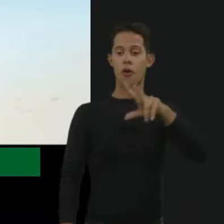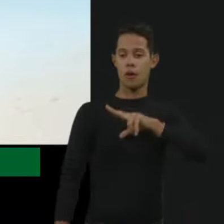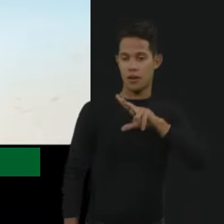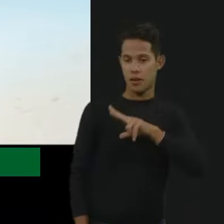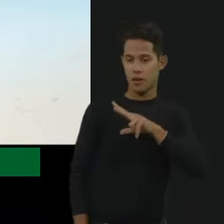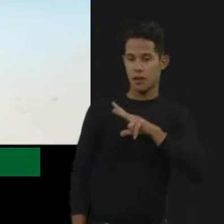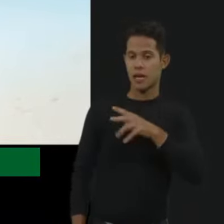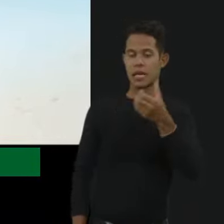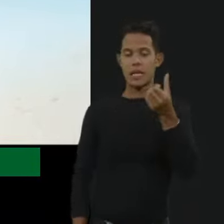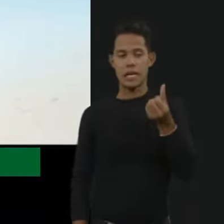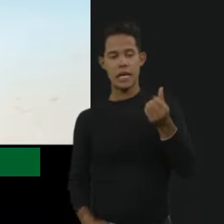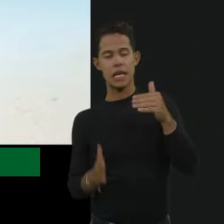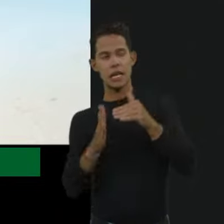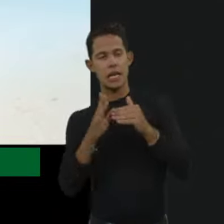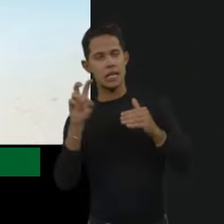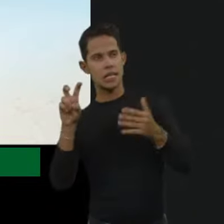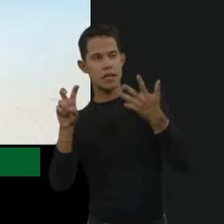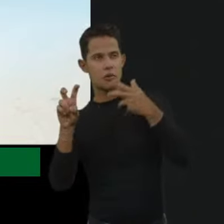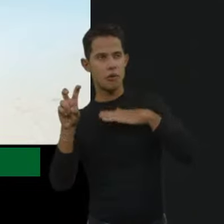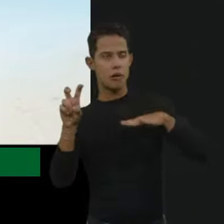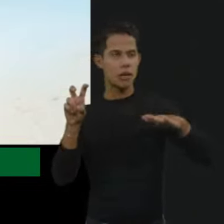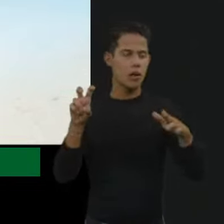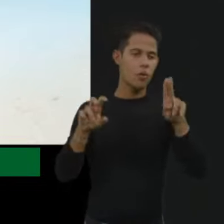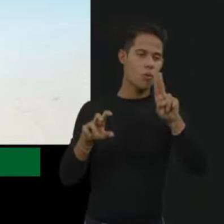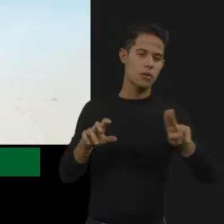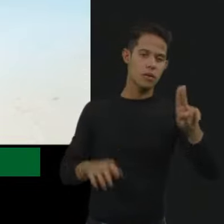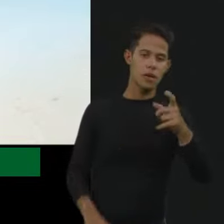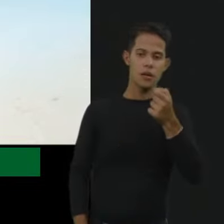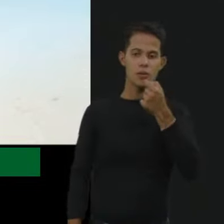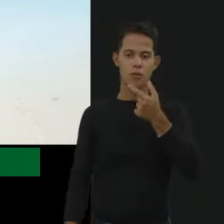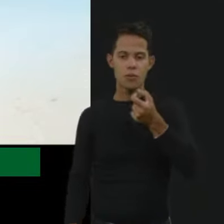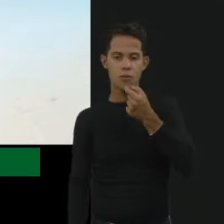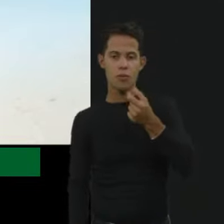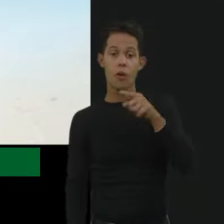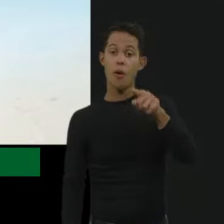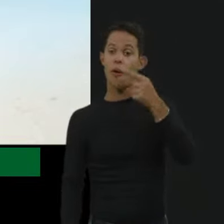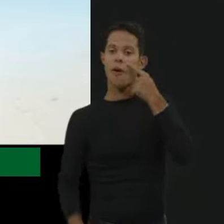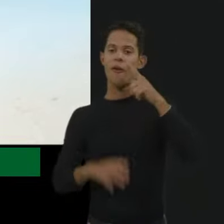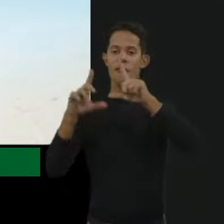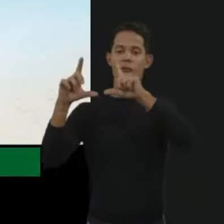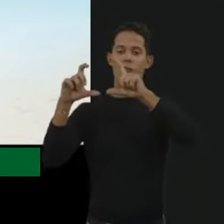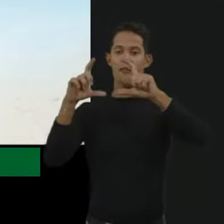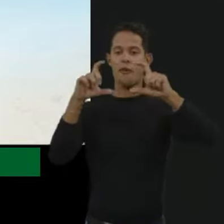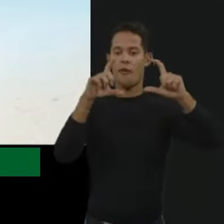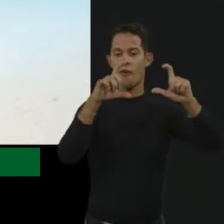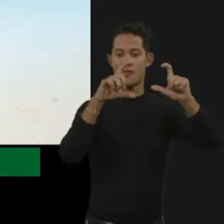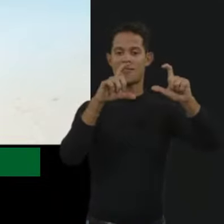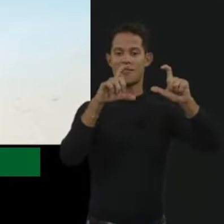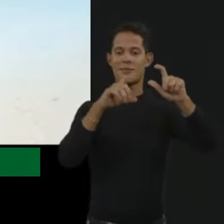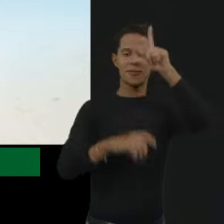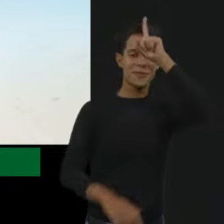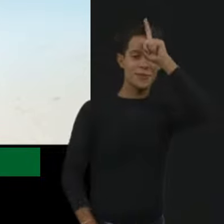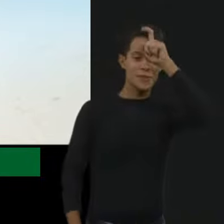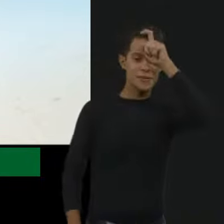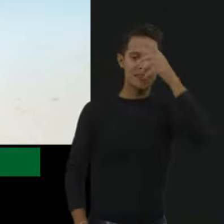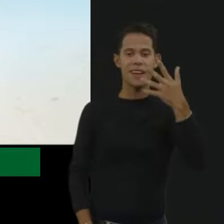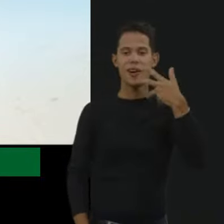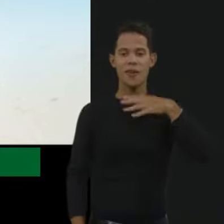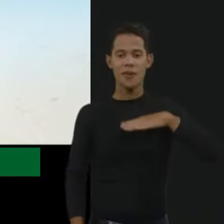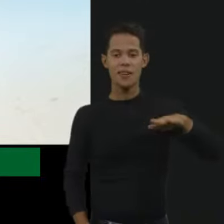5 para 6 crianças já usando essa medicação. E esses são os nossos pacientes lá do Hospital Infantil. Tem